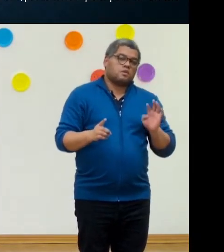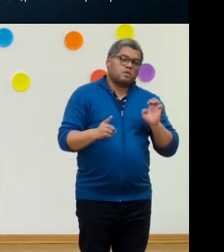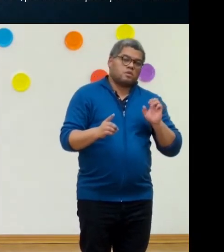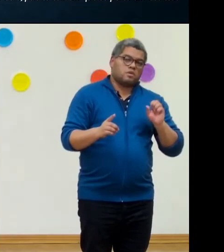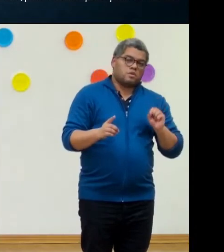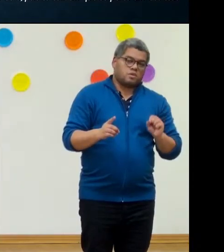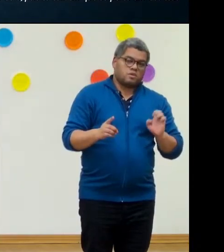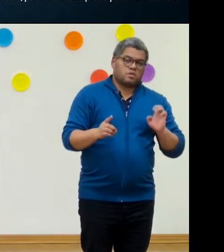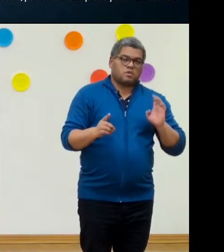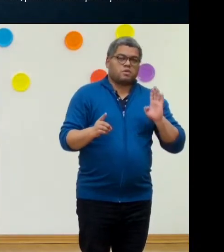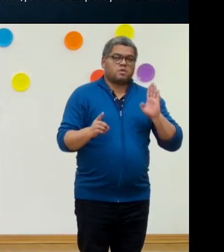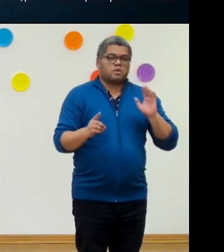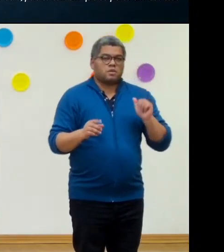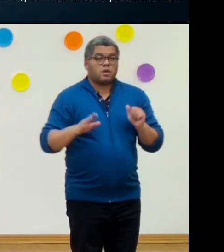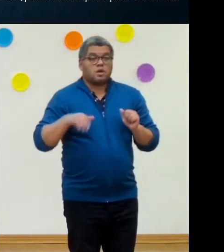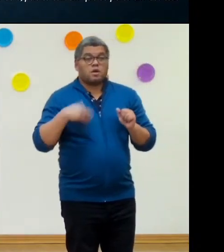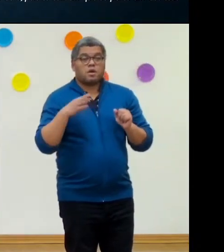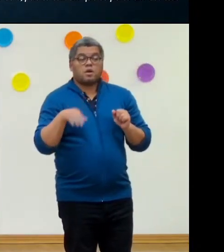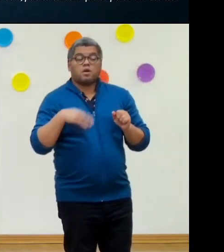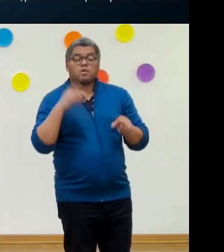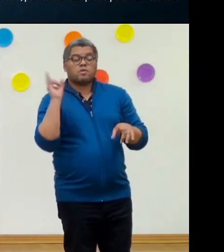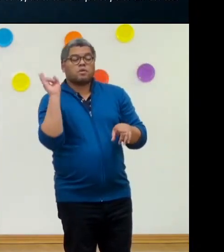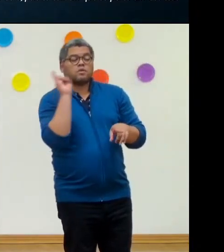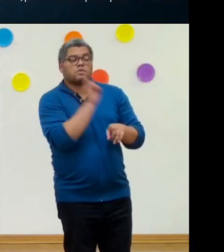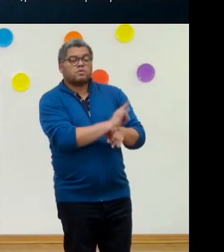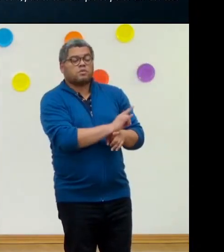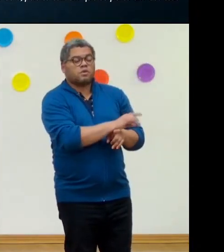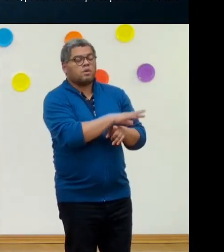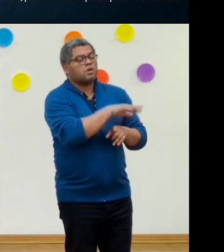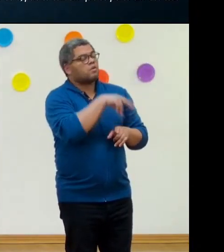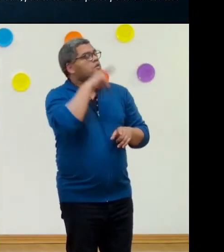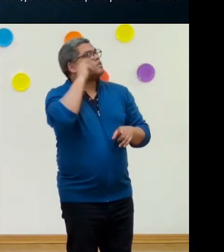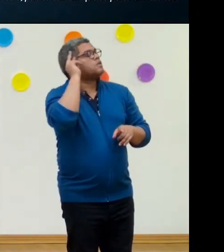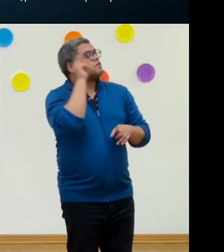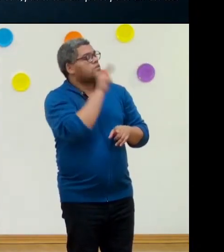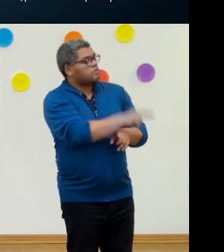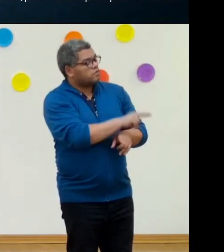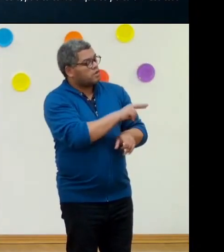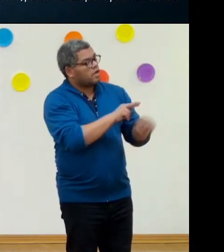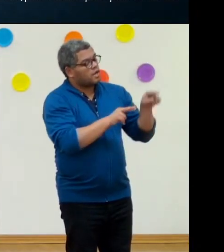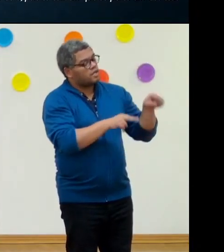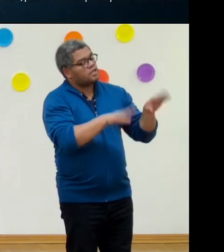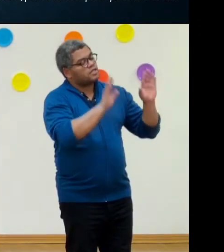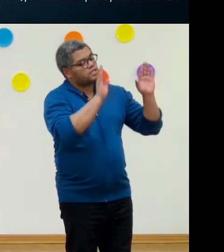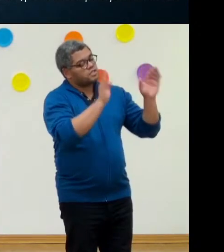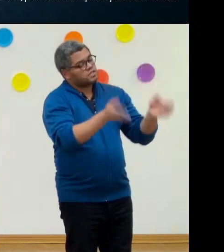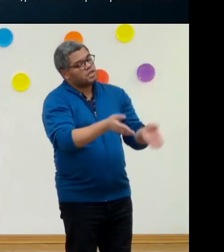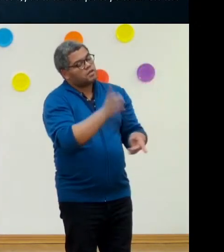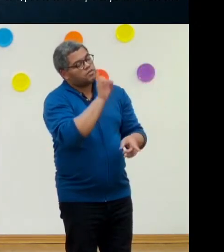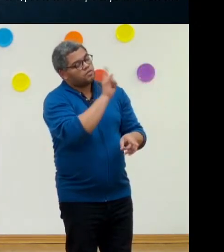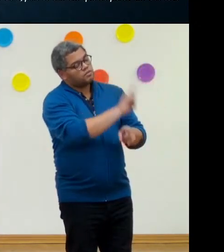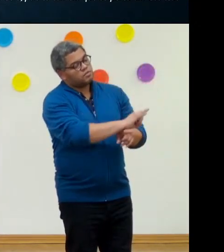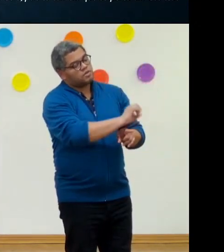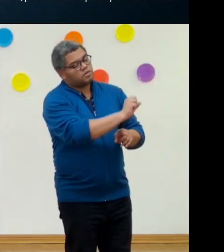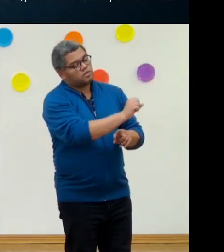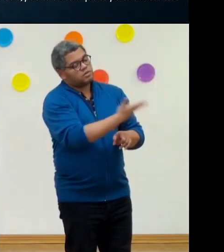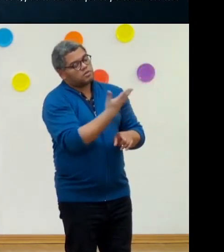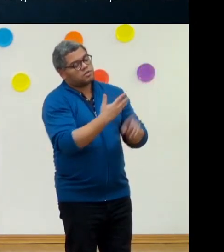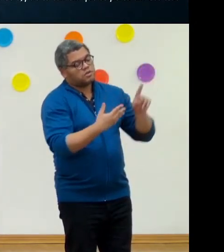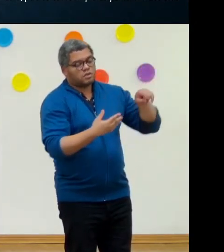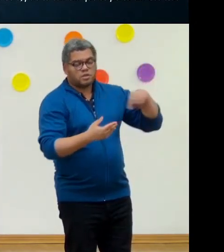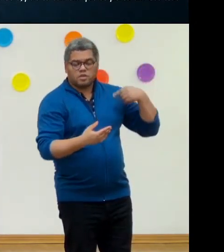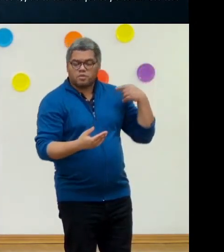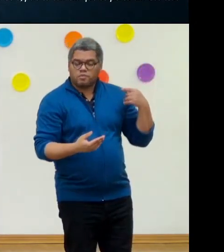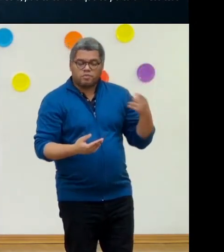Quando ele adulterou? Quando ele viu o primeiro e cobiçou. Ali já foi o adultério. Depois,